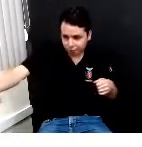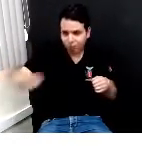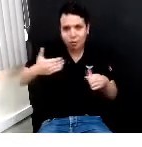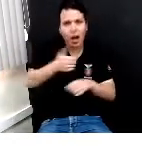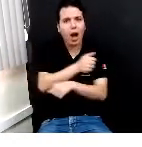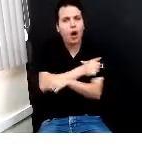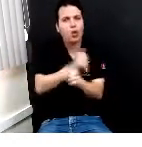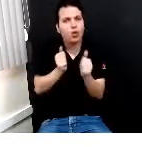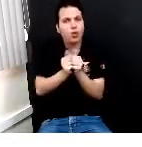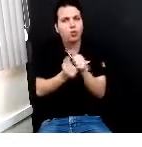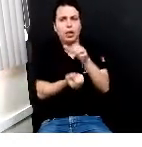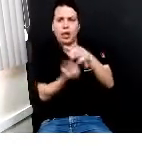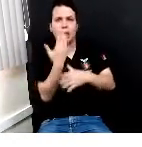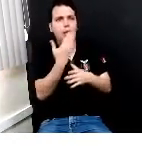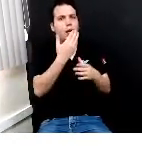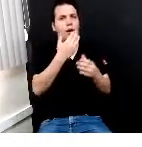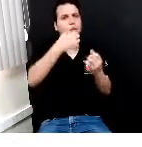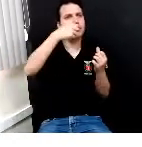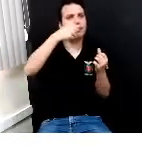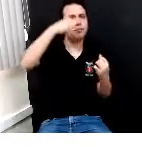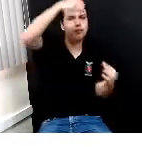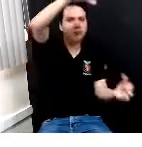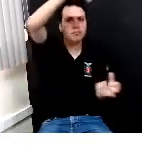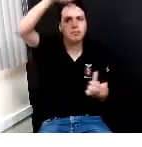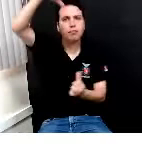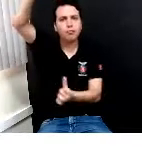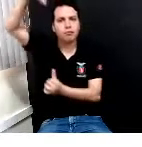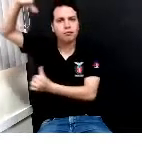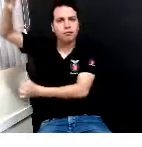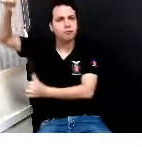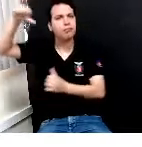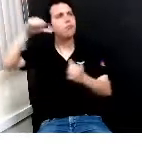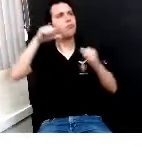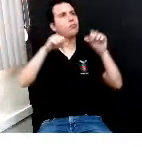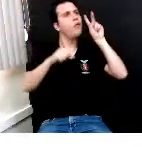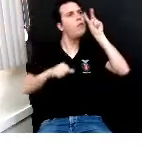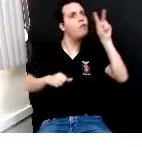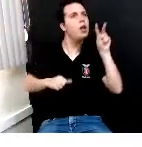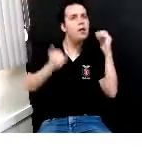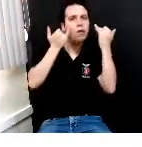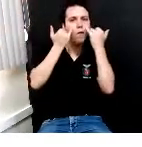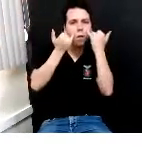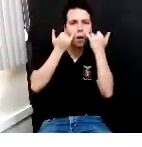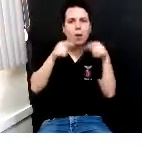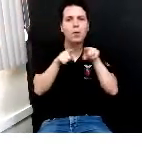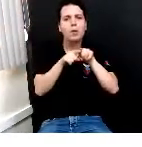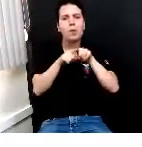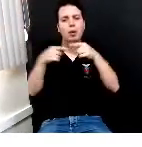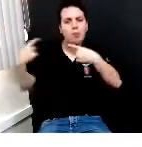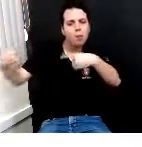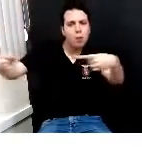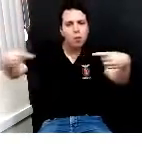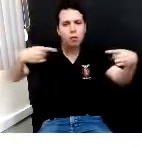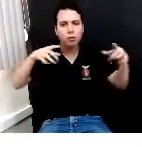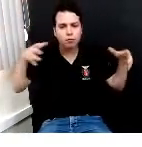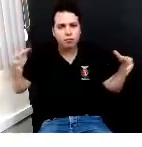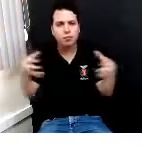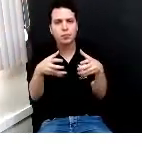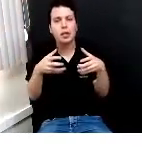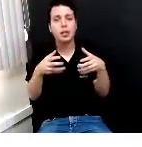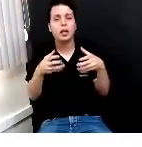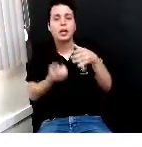de murais, elementos em que as pessoas possam debater, é extremamente importante para criar uma campanha de